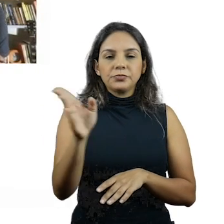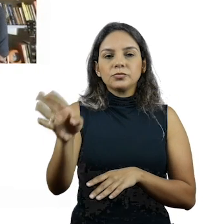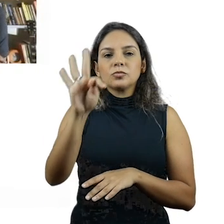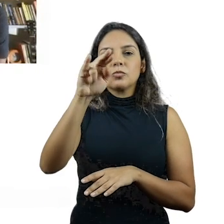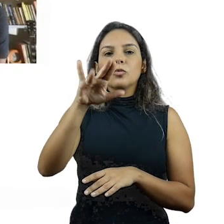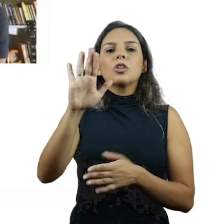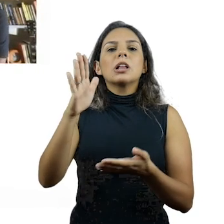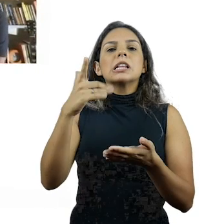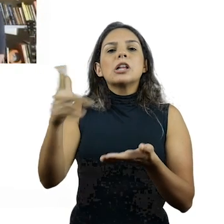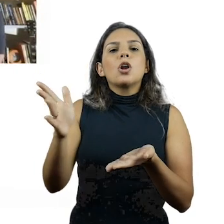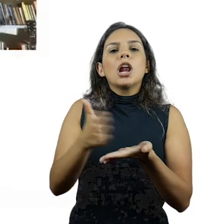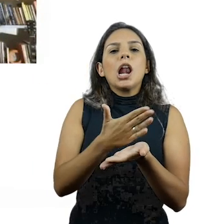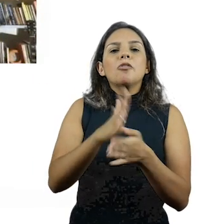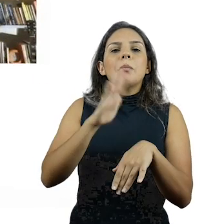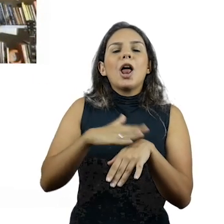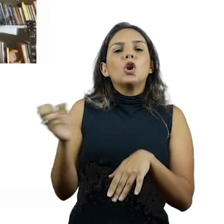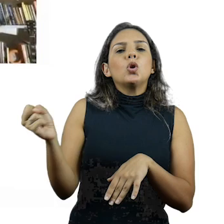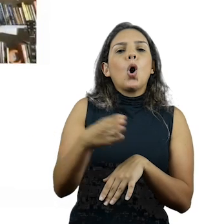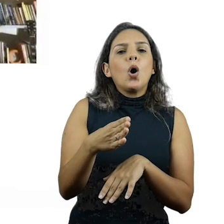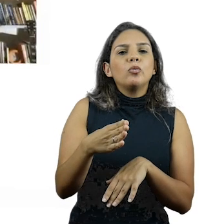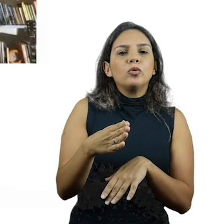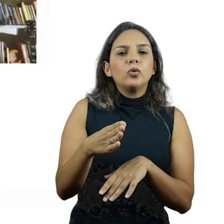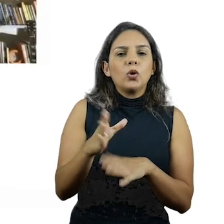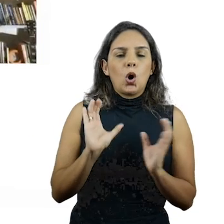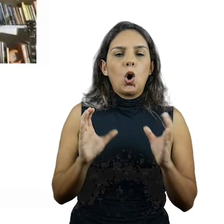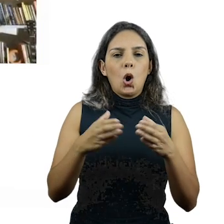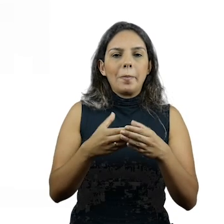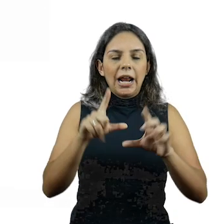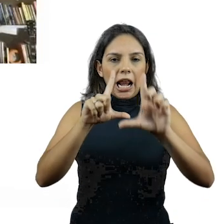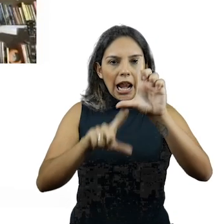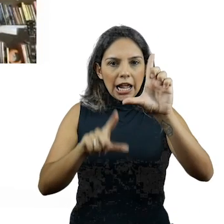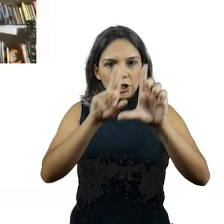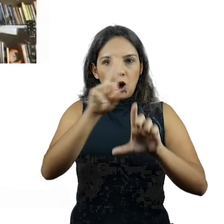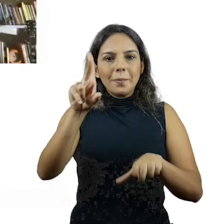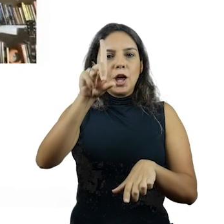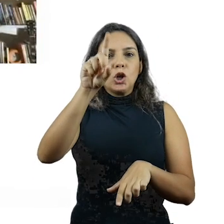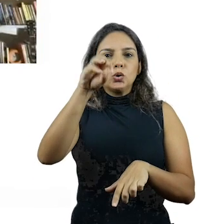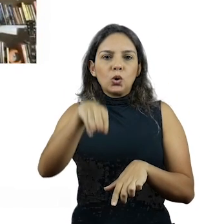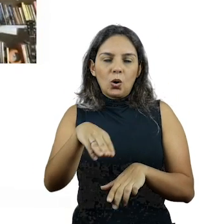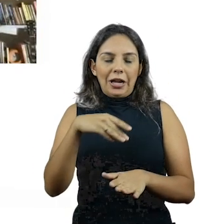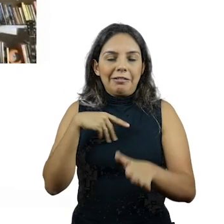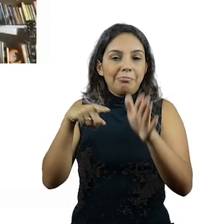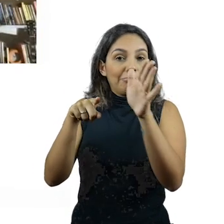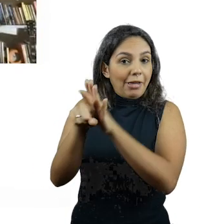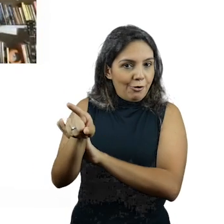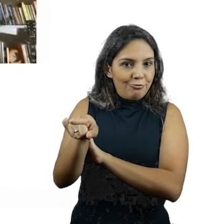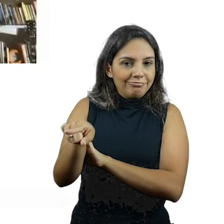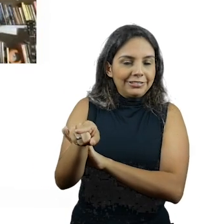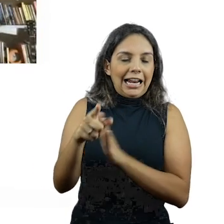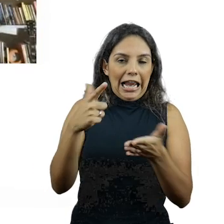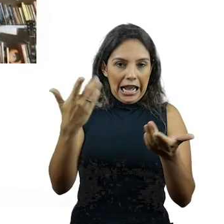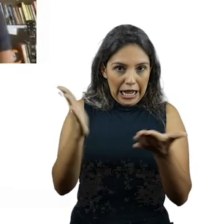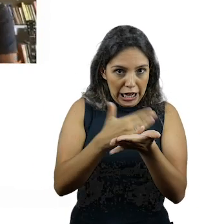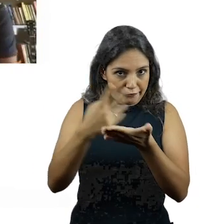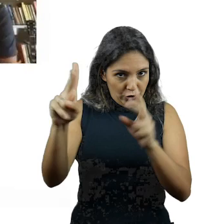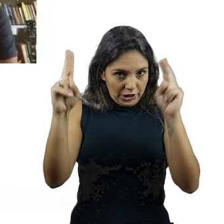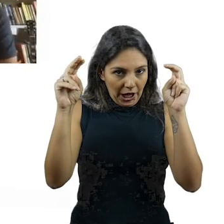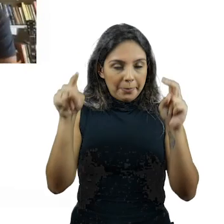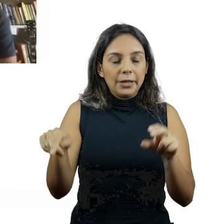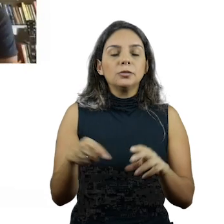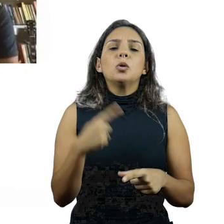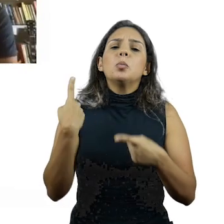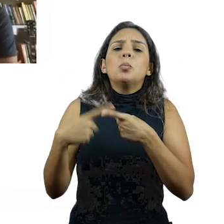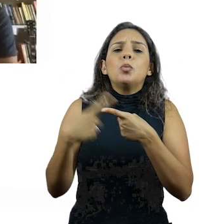recente, publicado pela Companhia das Letras, Dom. A pergunta, aquela clássica, né? Aquela pergunta maravilhosa. Por que o